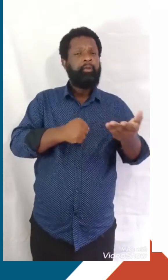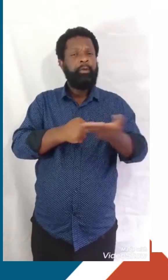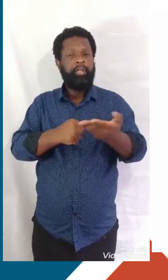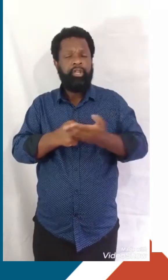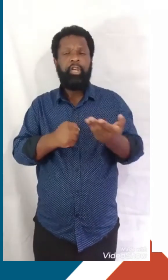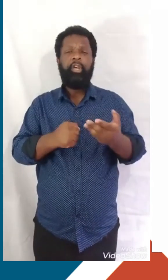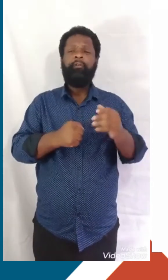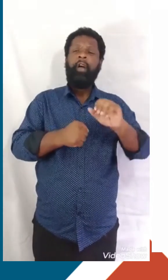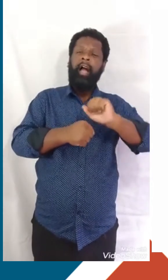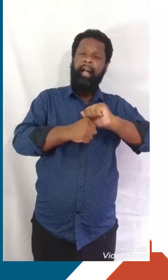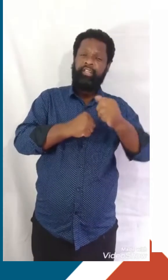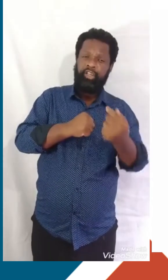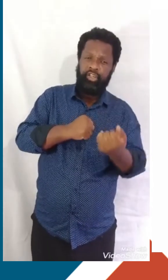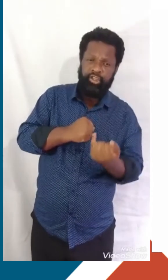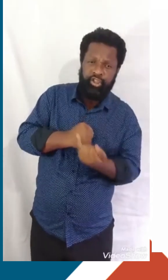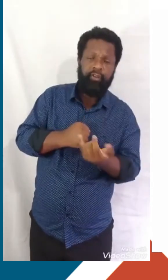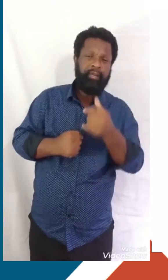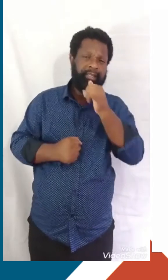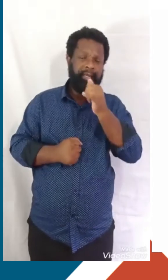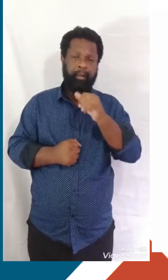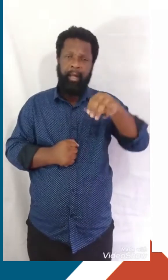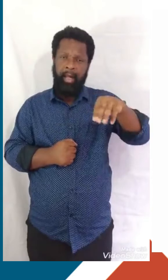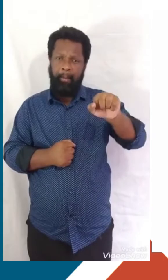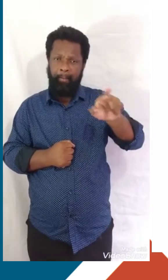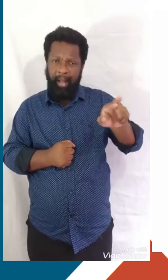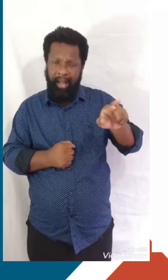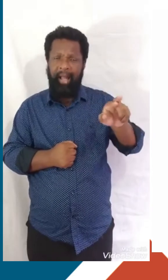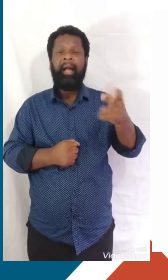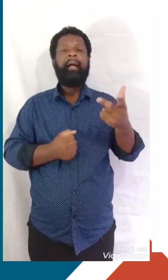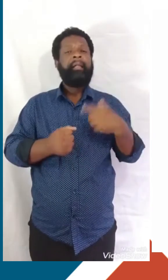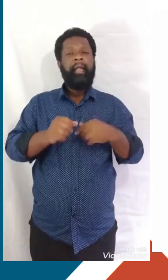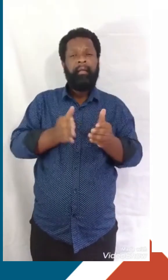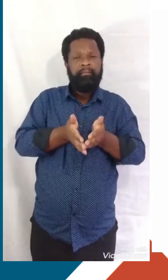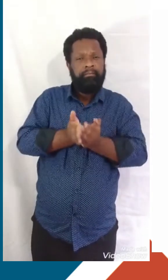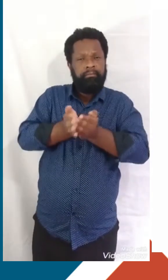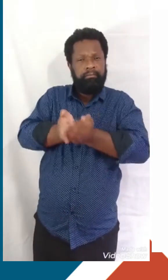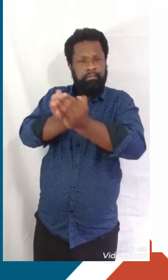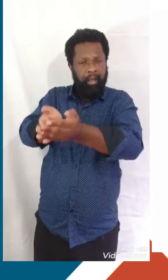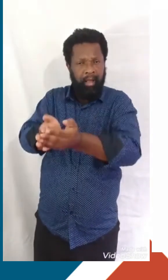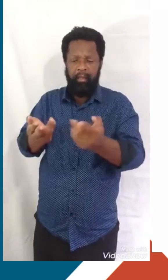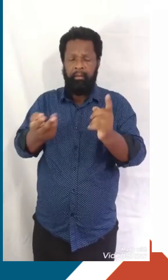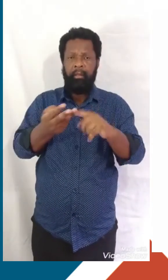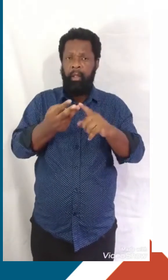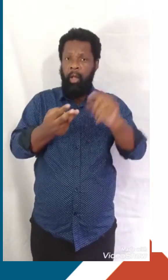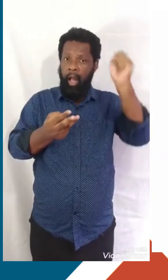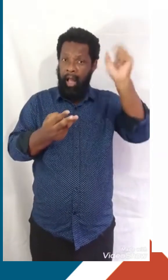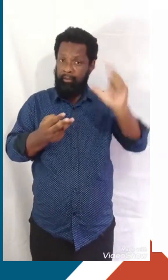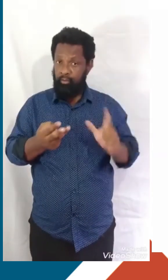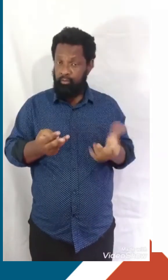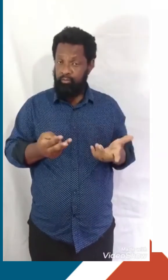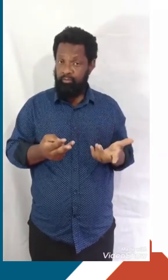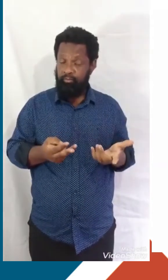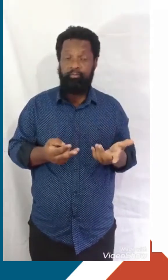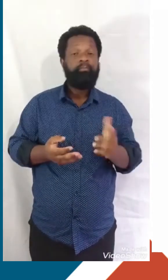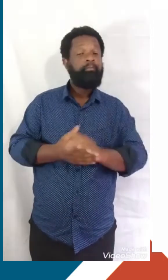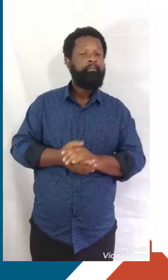e adjetivo, né? Mar como substantivo, marco também, barco, e o azul, o adjetivo,